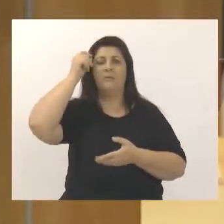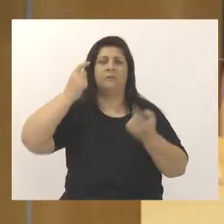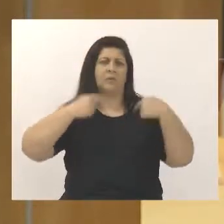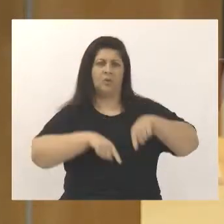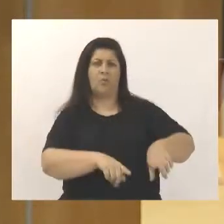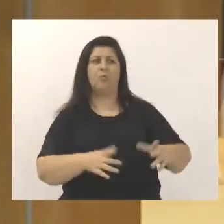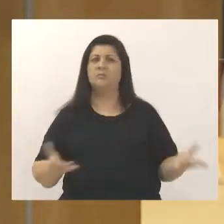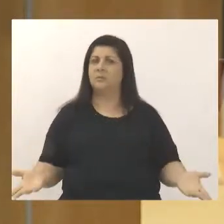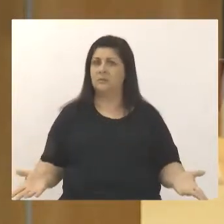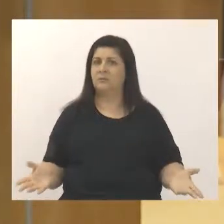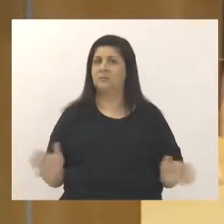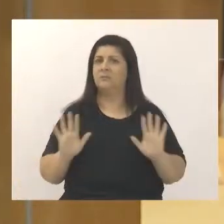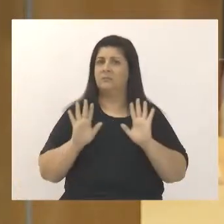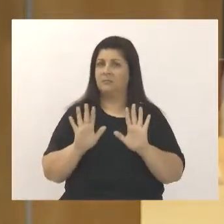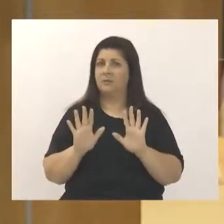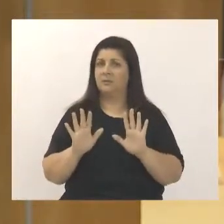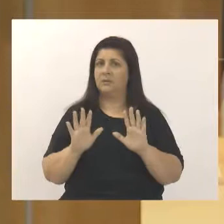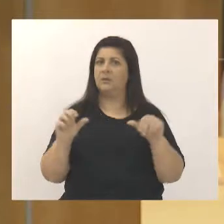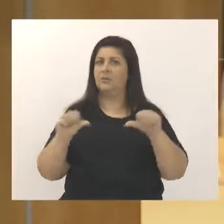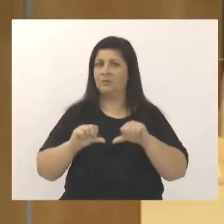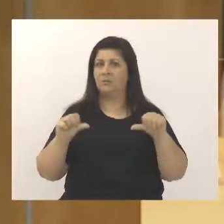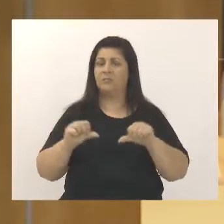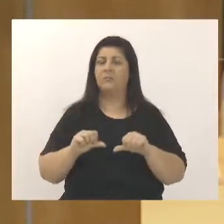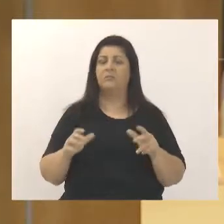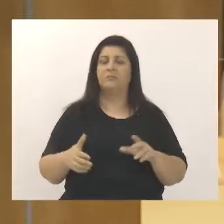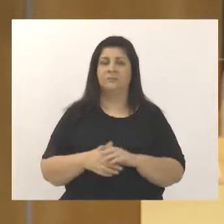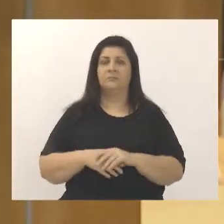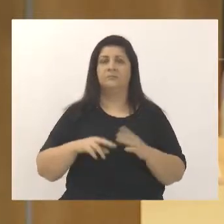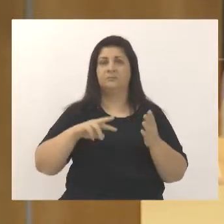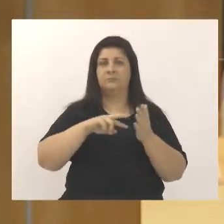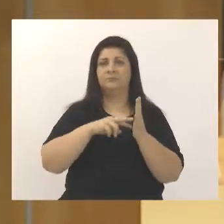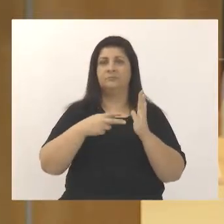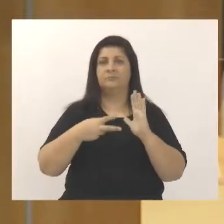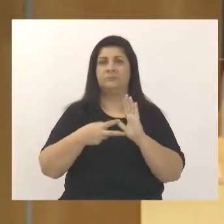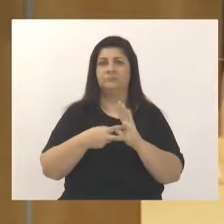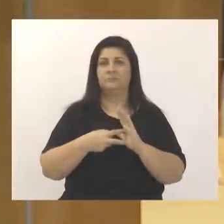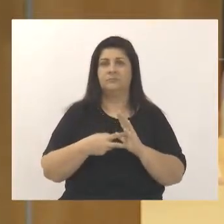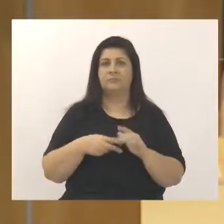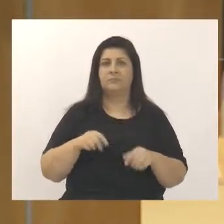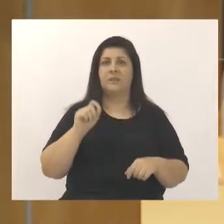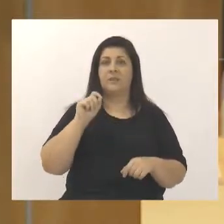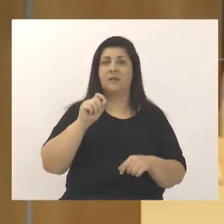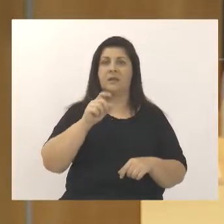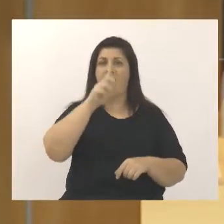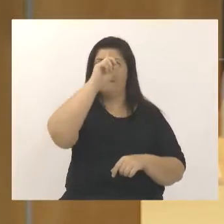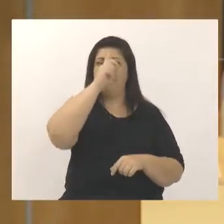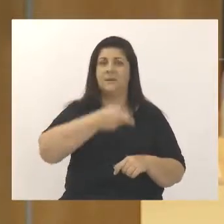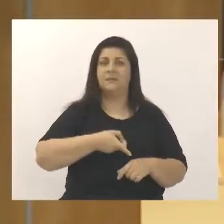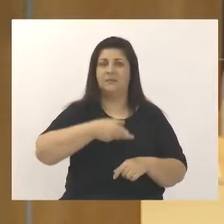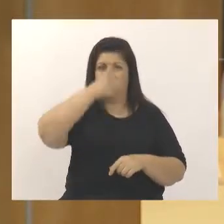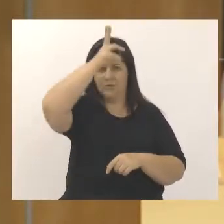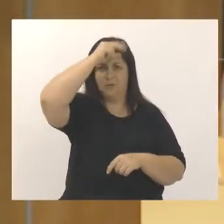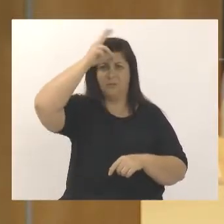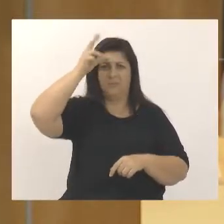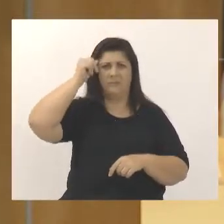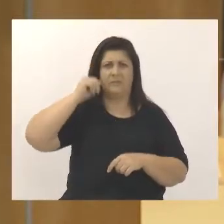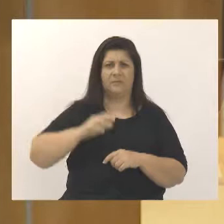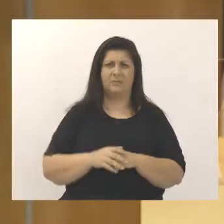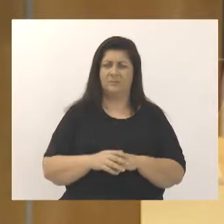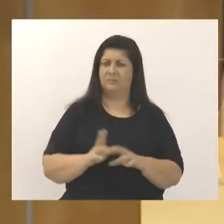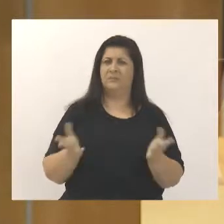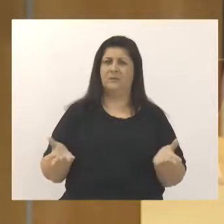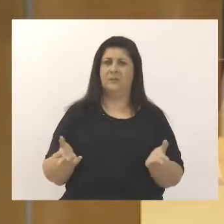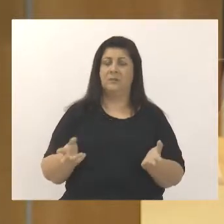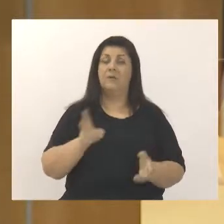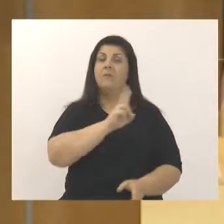vetar. Isso para essa casa é ruim, gente. Isso significa que nessa casa quem manda é o prefeito. E nós, vereadores,